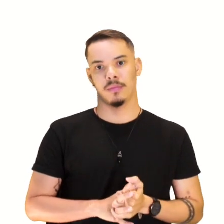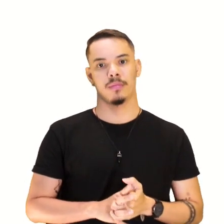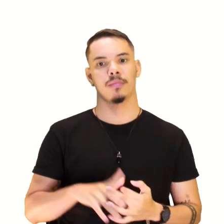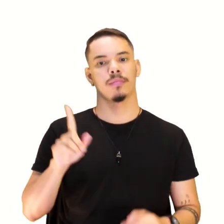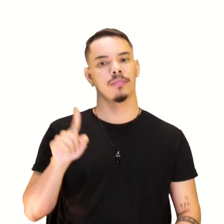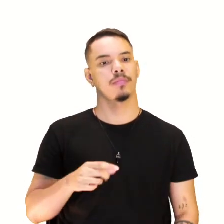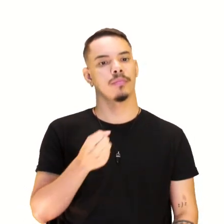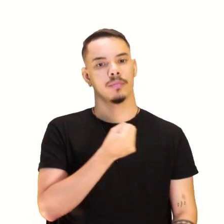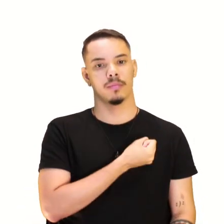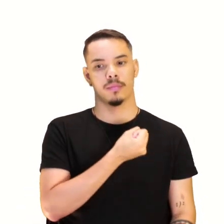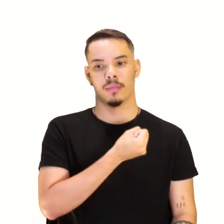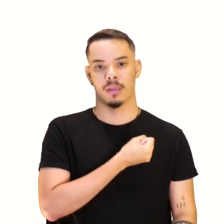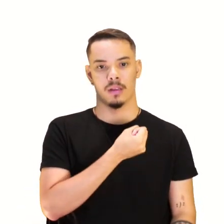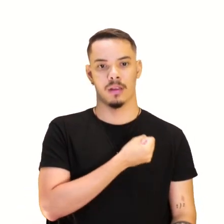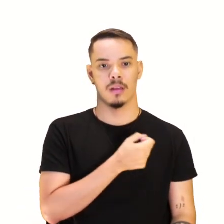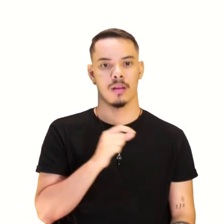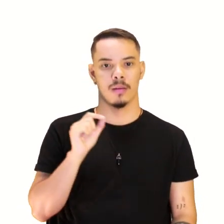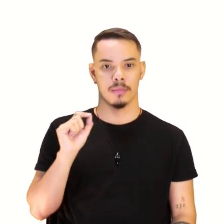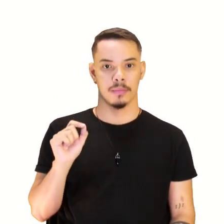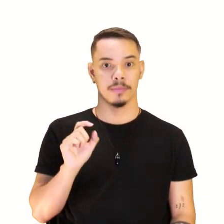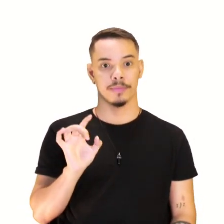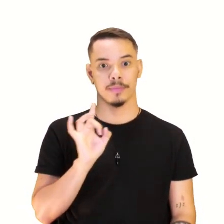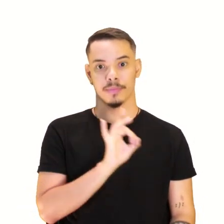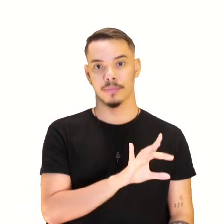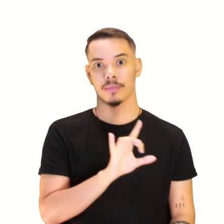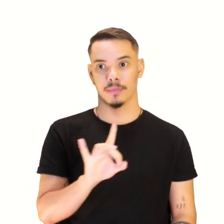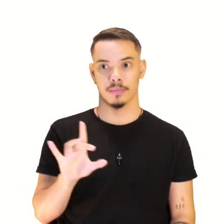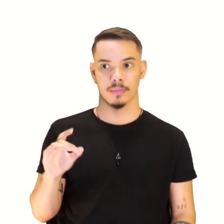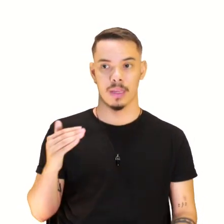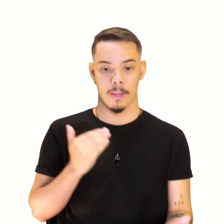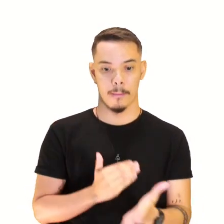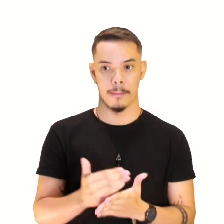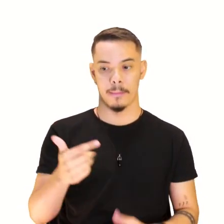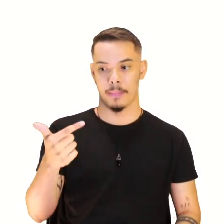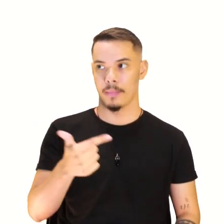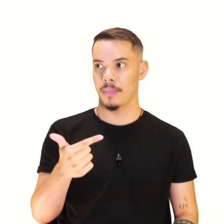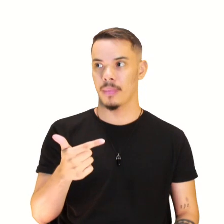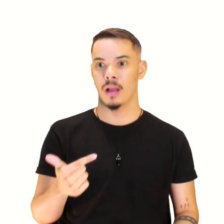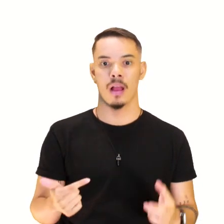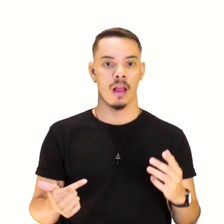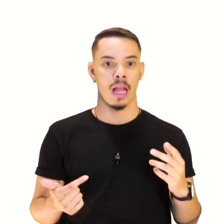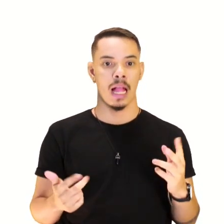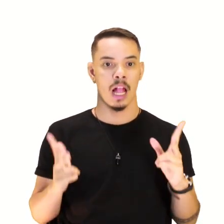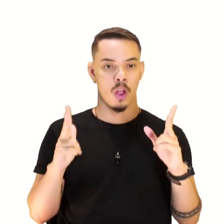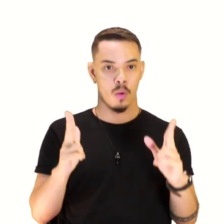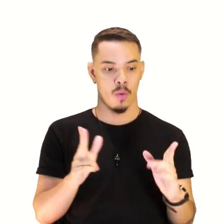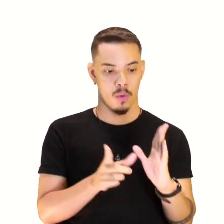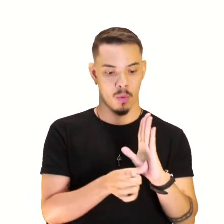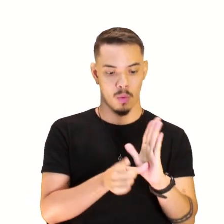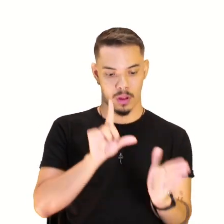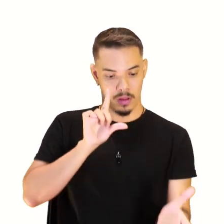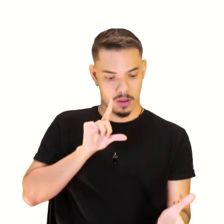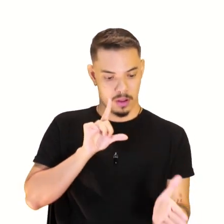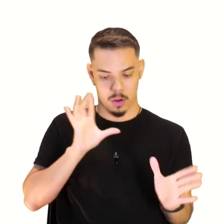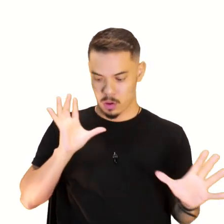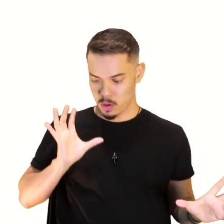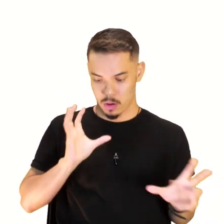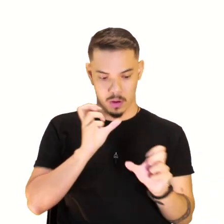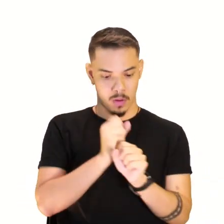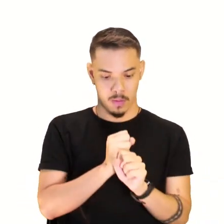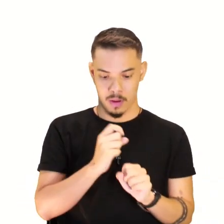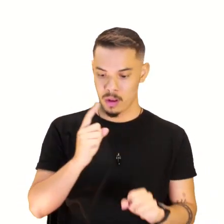numérica em que cada termo a partir do segundo é igual ao anterior somado com